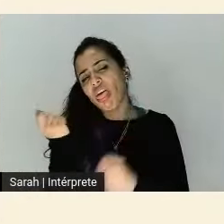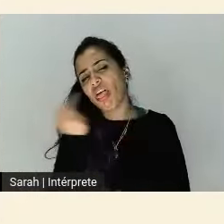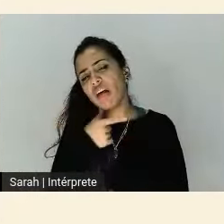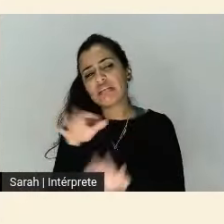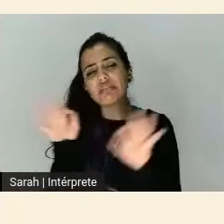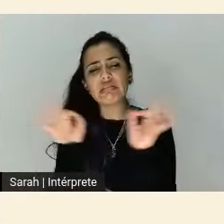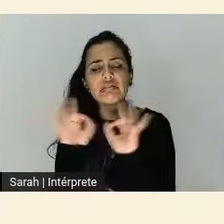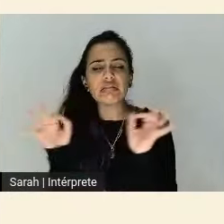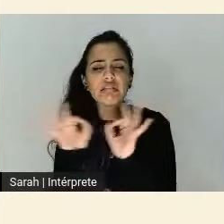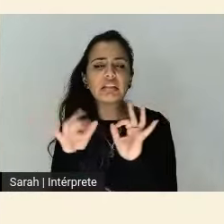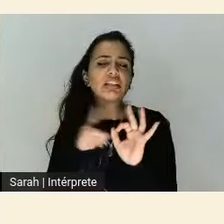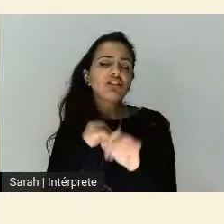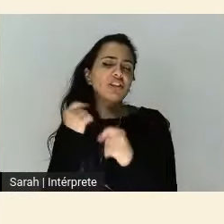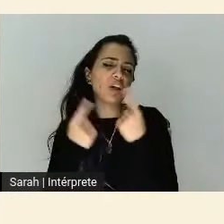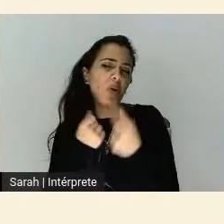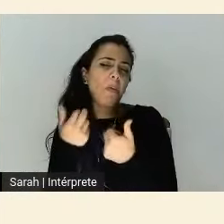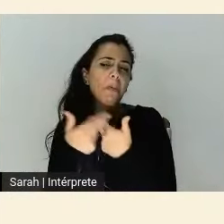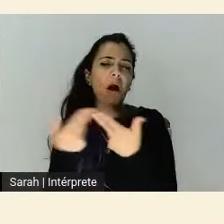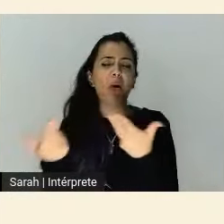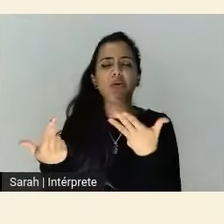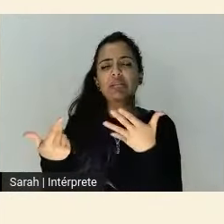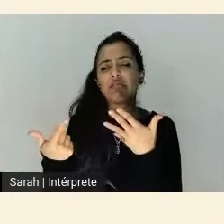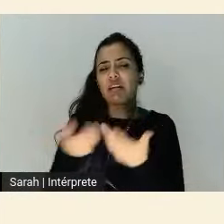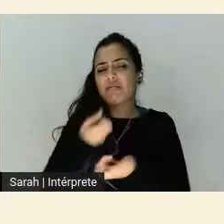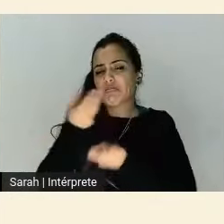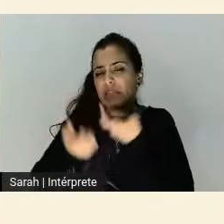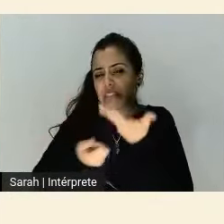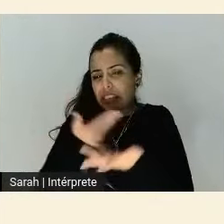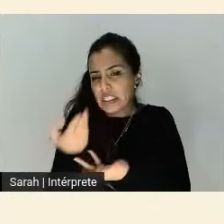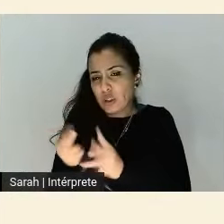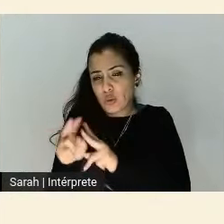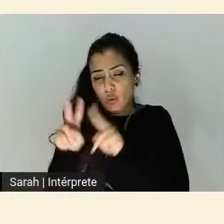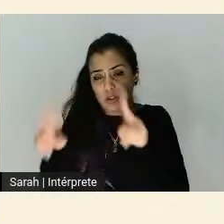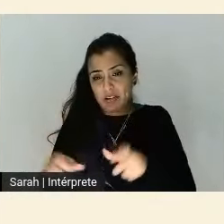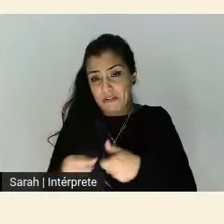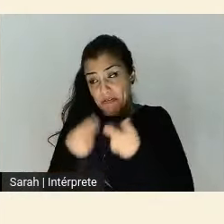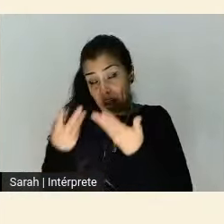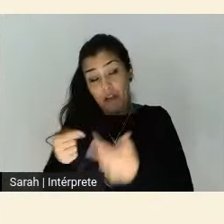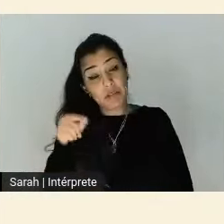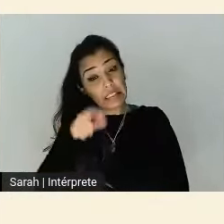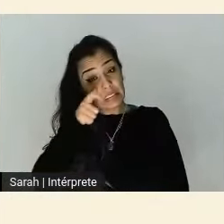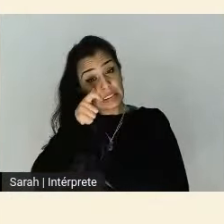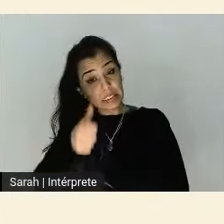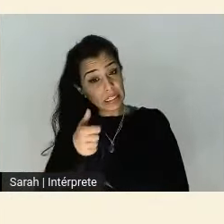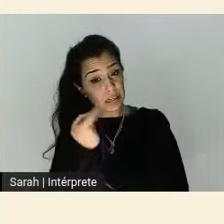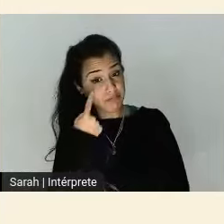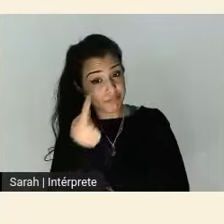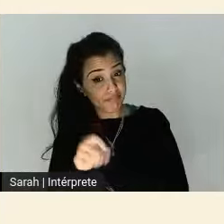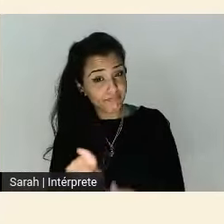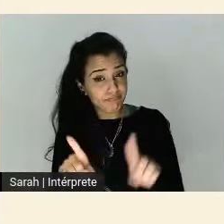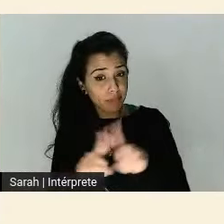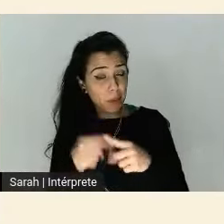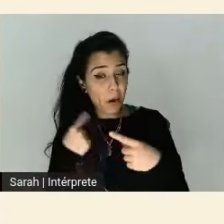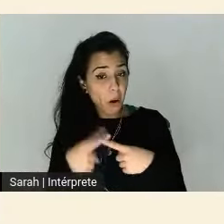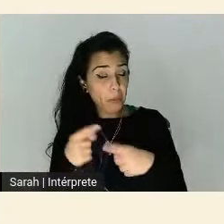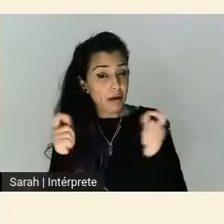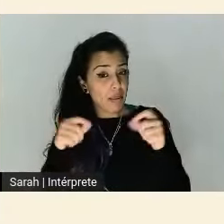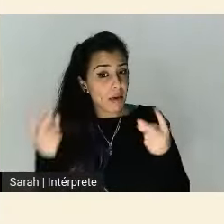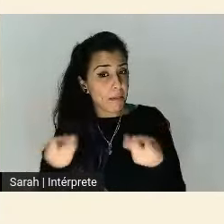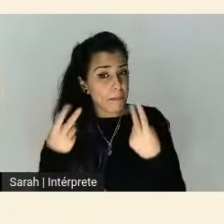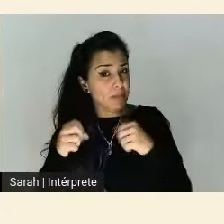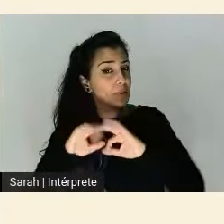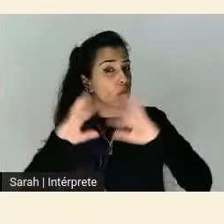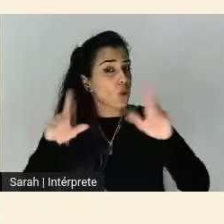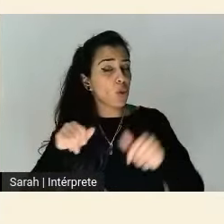líricos, o passadismo do que se falava. Isso é muito interessante, porque é algo que se pode ver em todo o